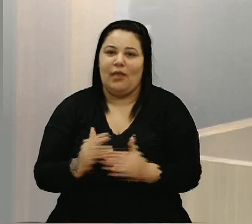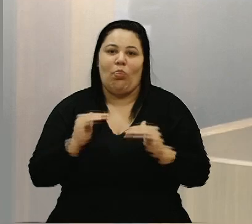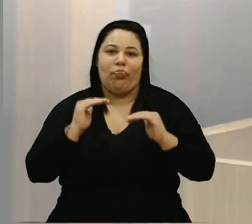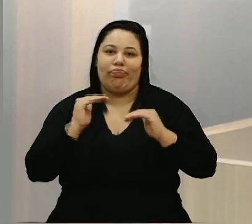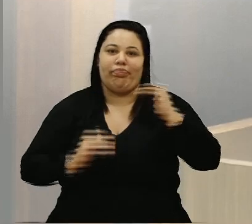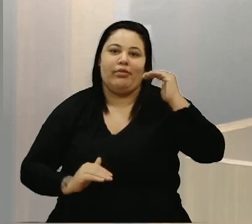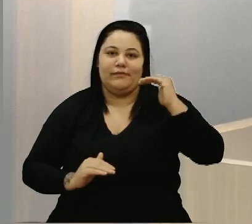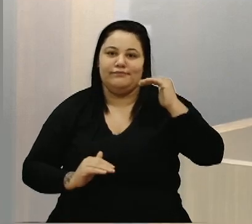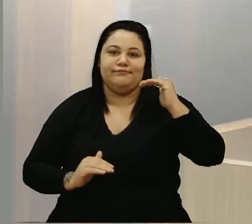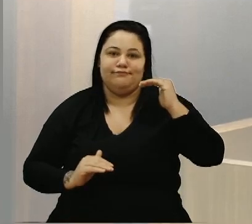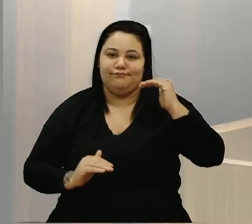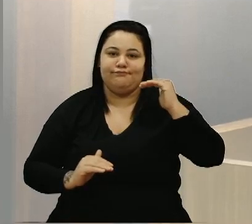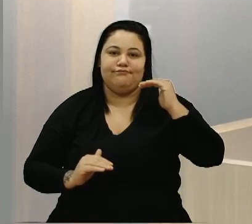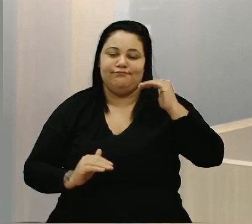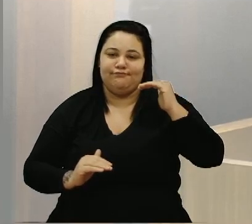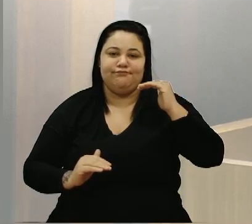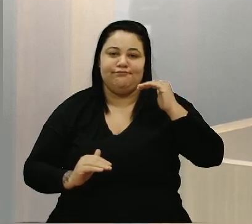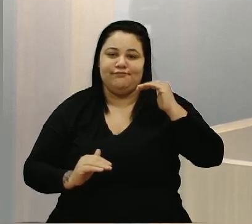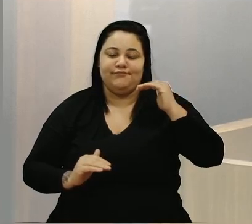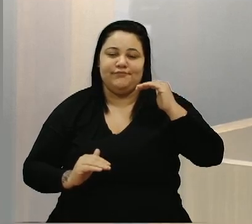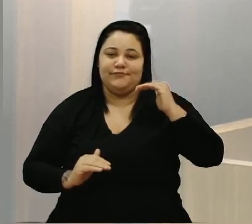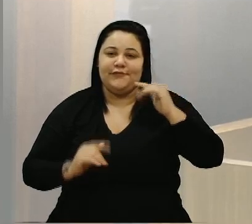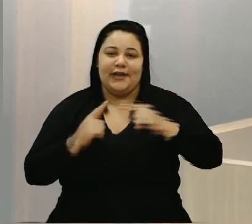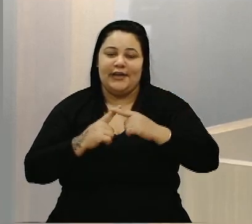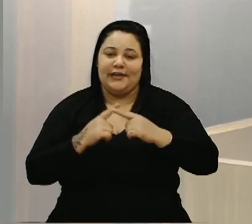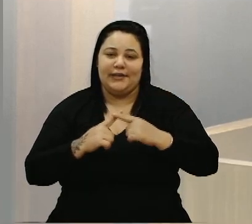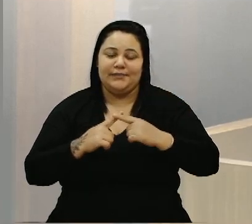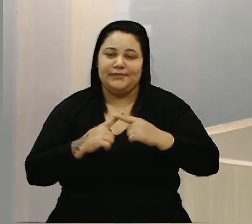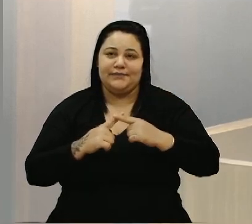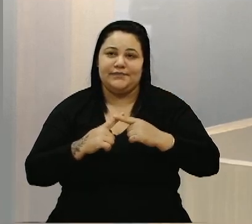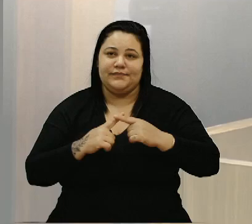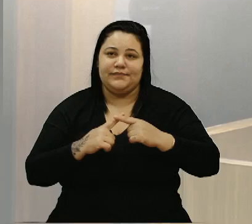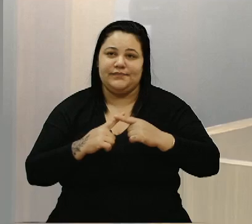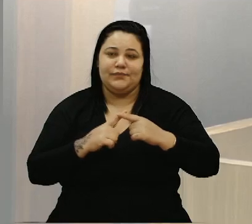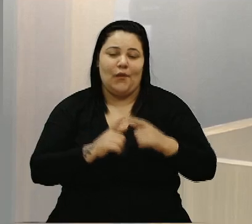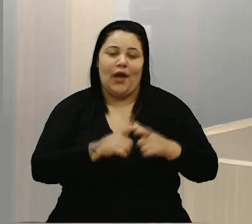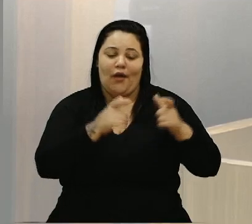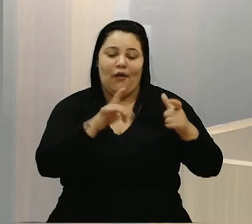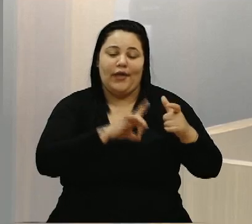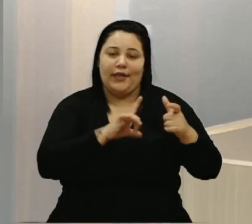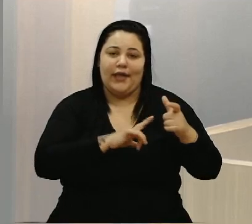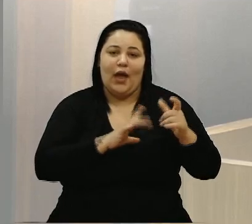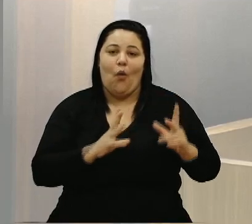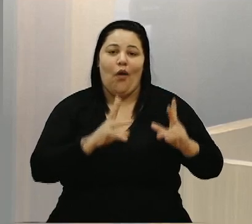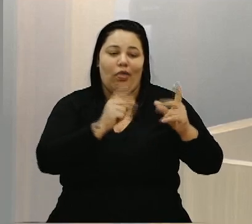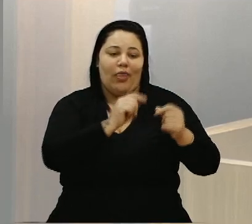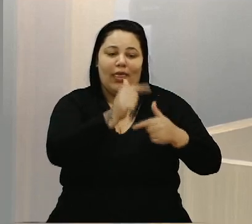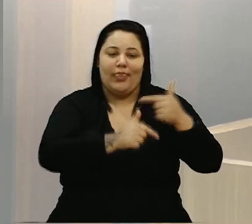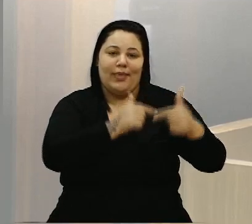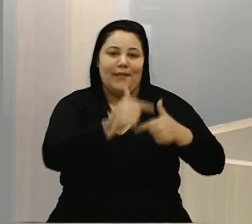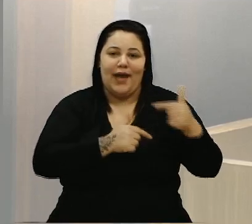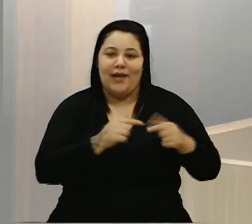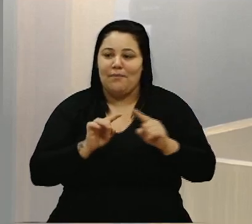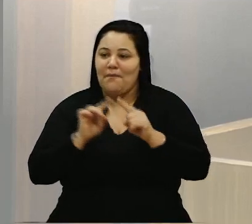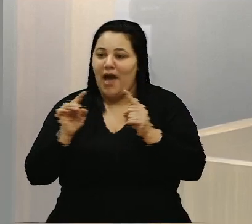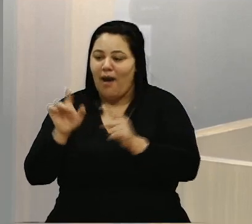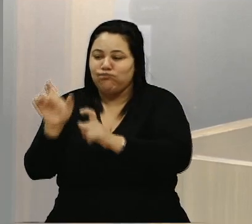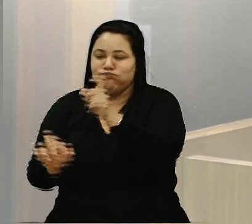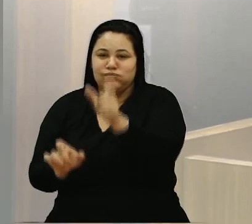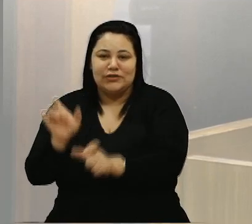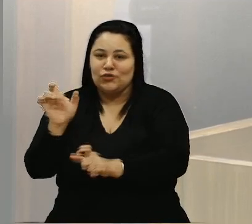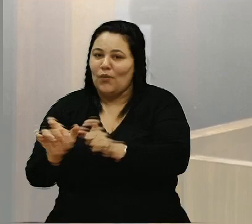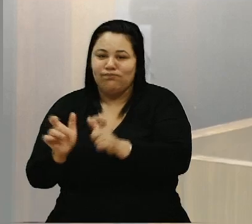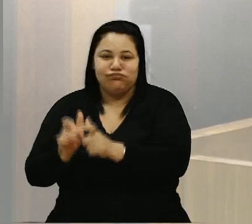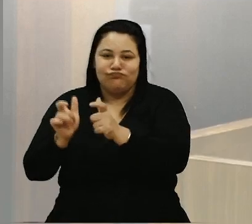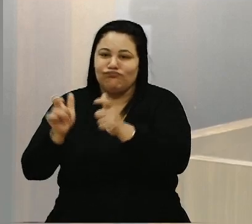desproporcional à oferta, ou seja, por maior que seja a oferta de serviços, a demanda ela sempre vai se